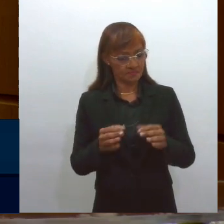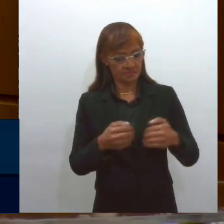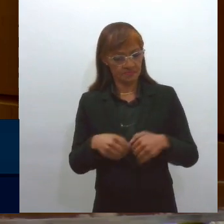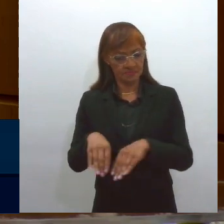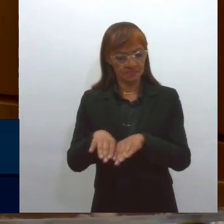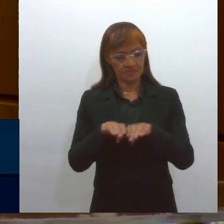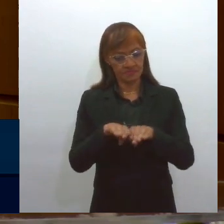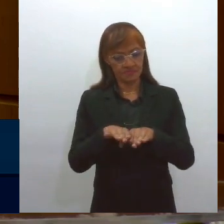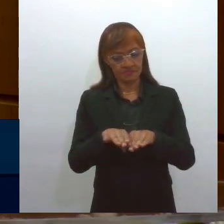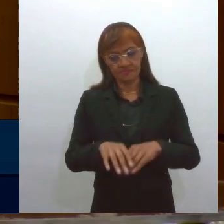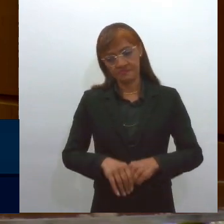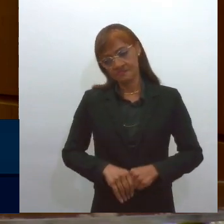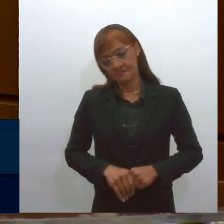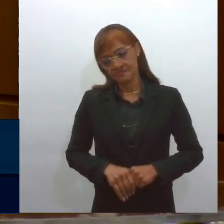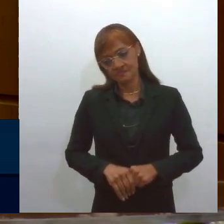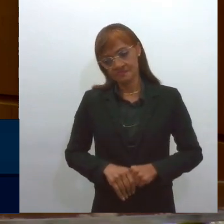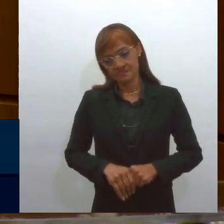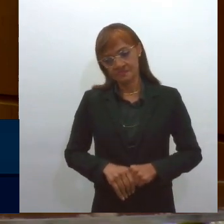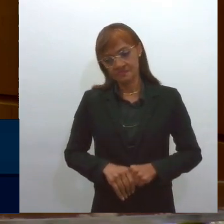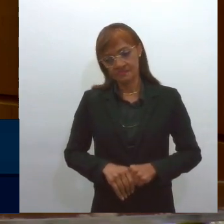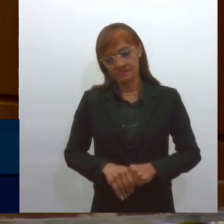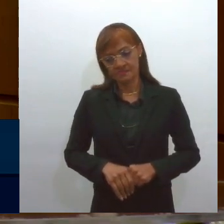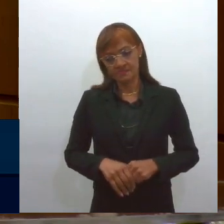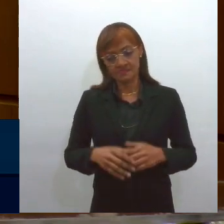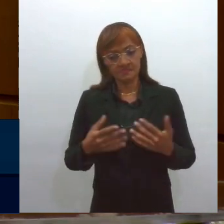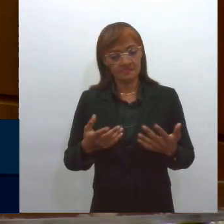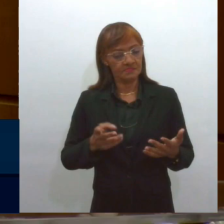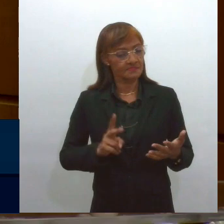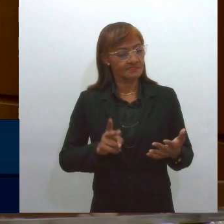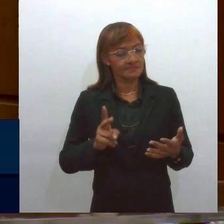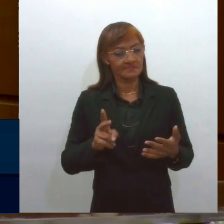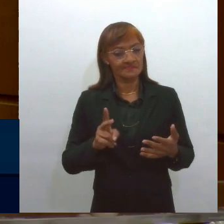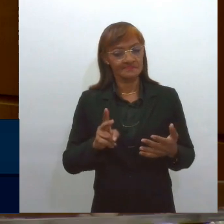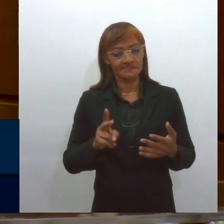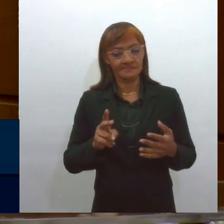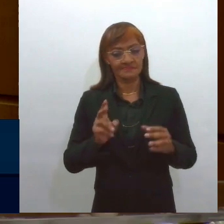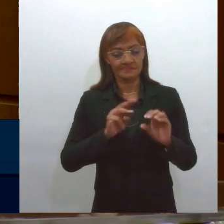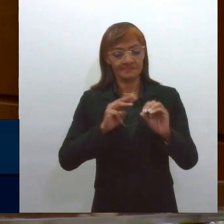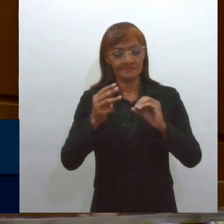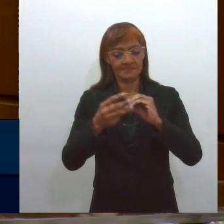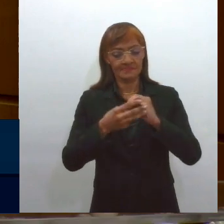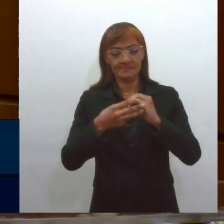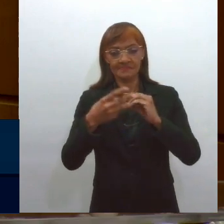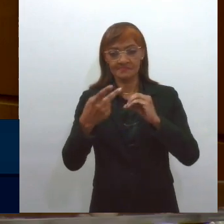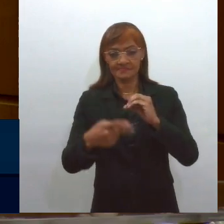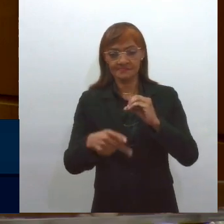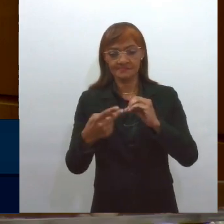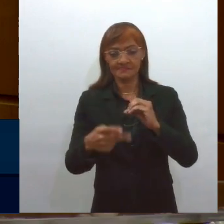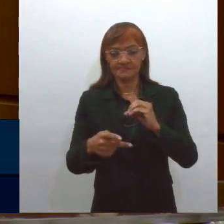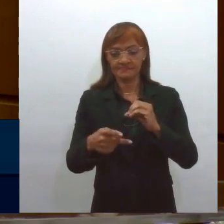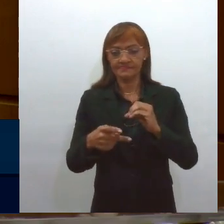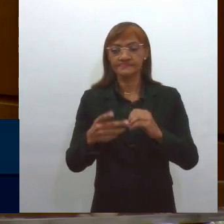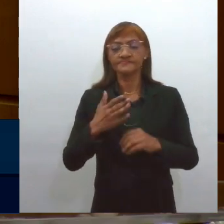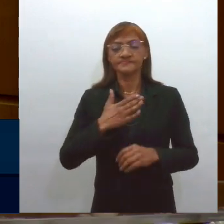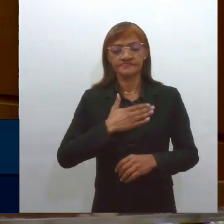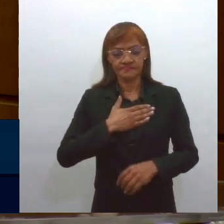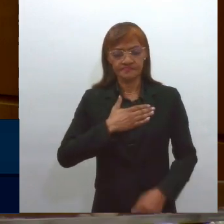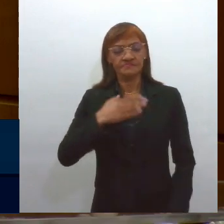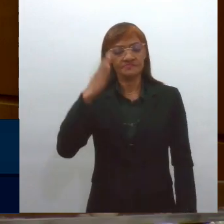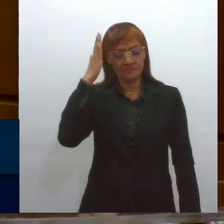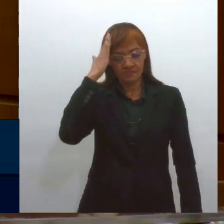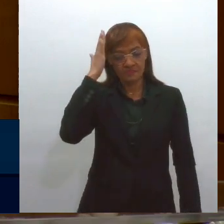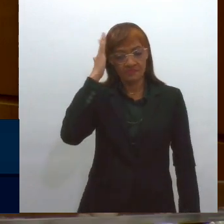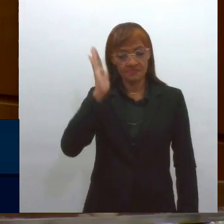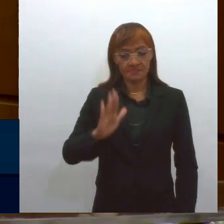Como servidor da TV Alese, desta casa, entendo e defendo que política e comunicação continuam sendo